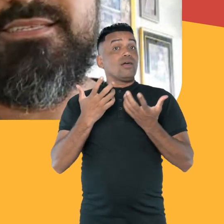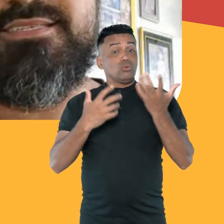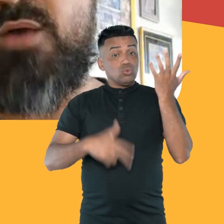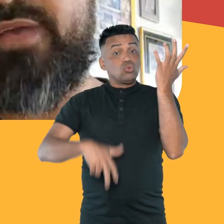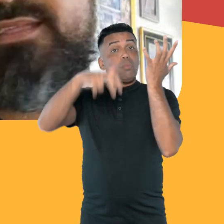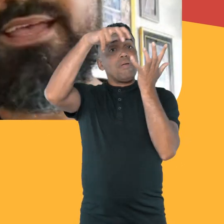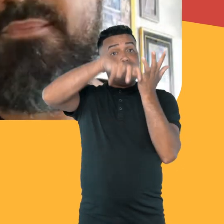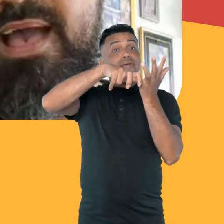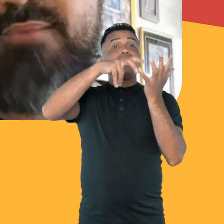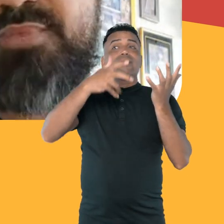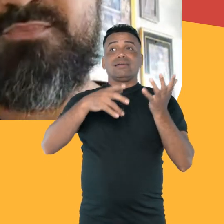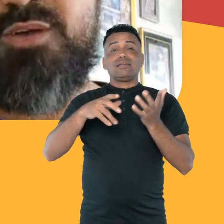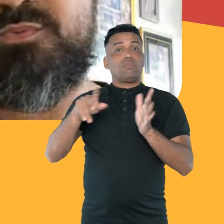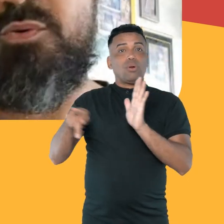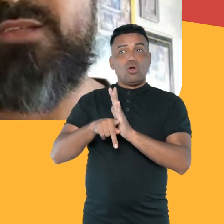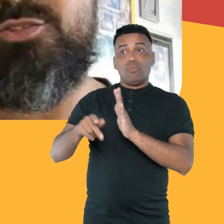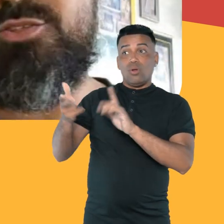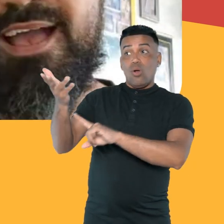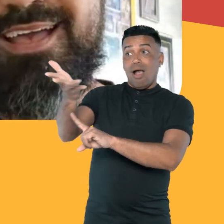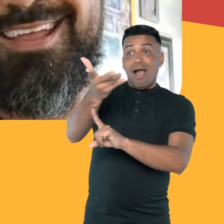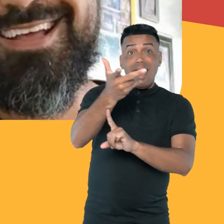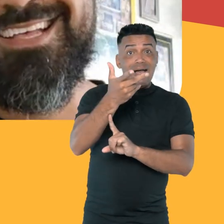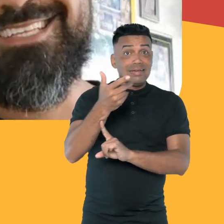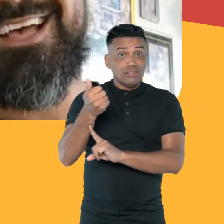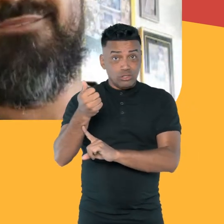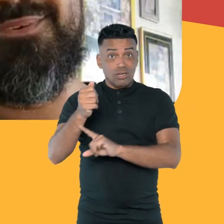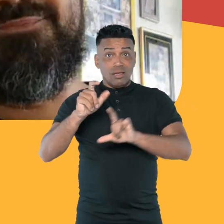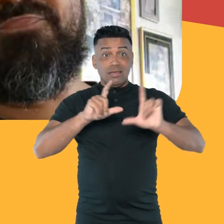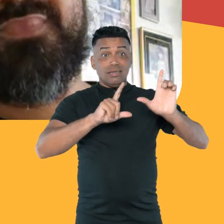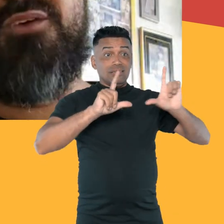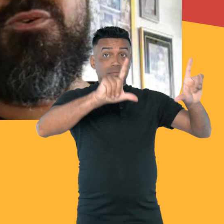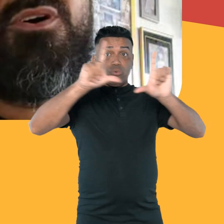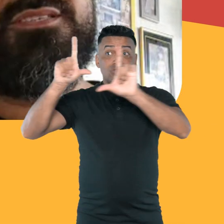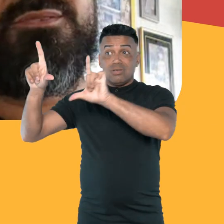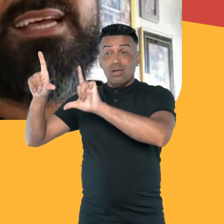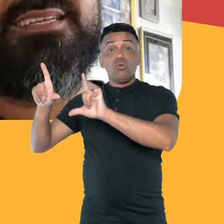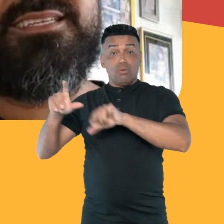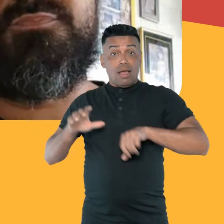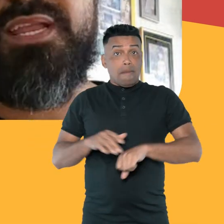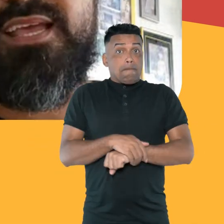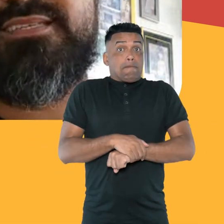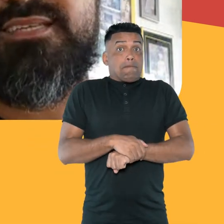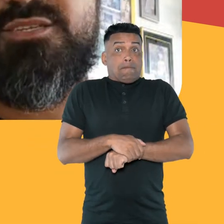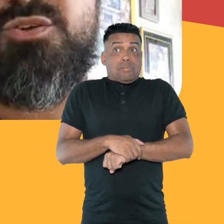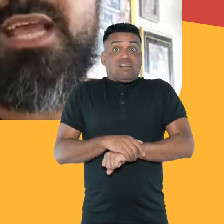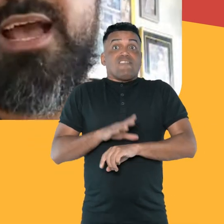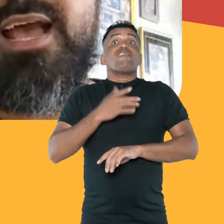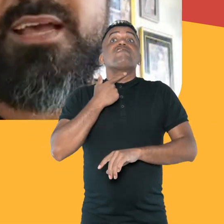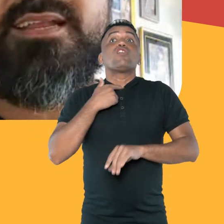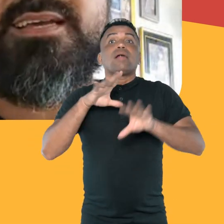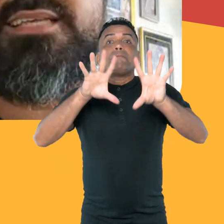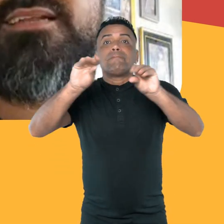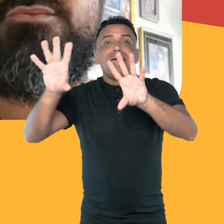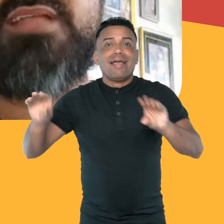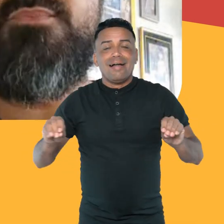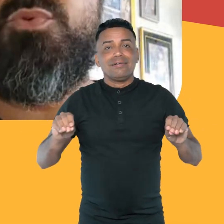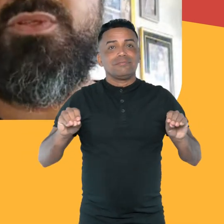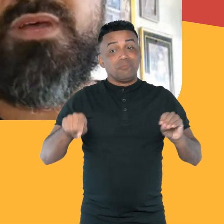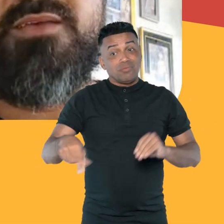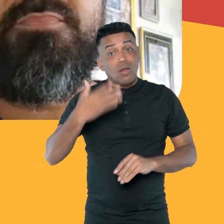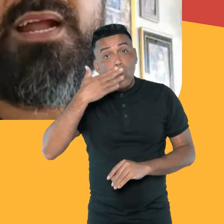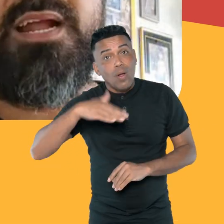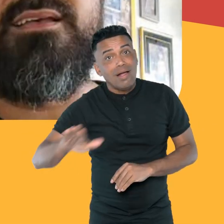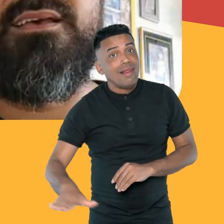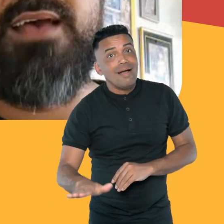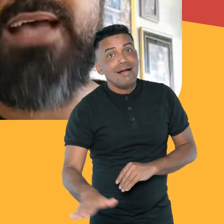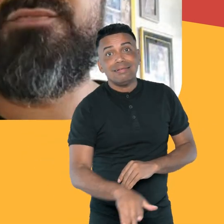de artes, alguém tem que amarrar minhas mãos, porque eu quero tocar, sabe? Eu gosto dessas experiências sensoriais, que a criança ela não está